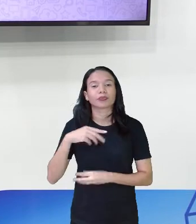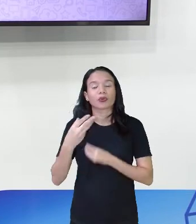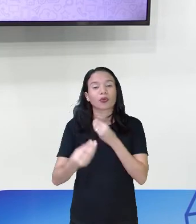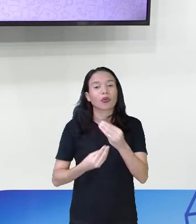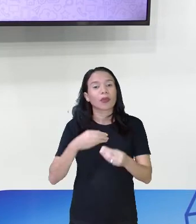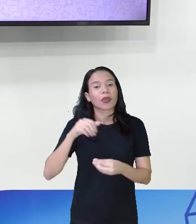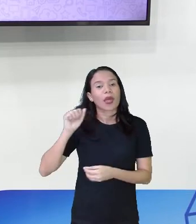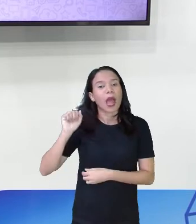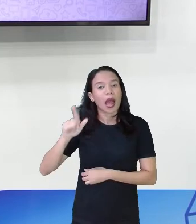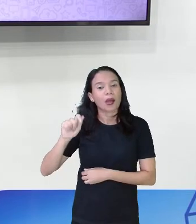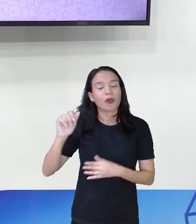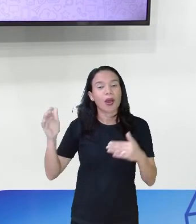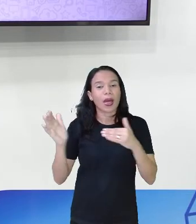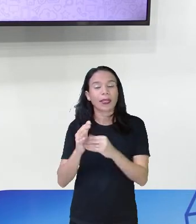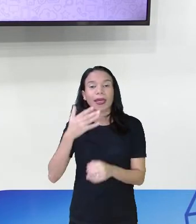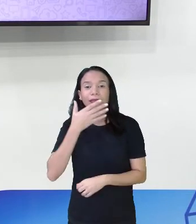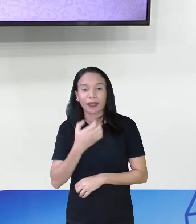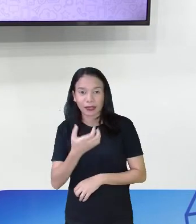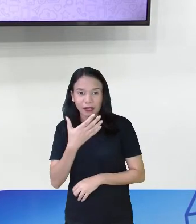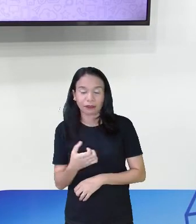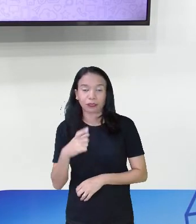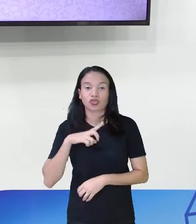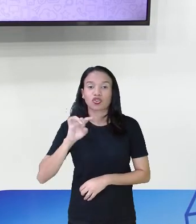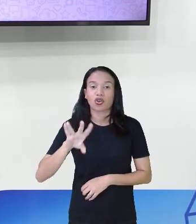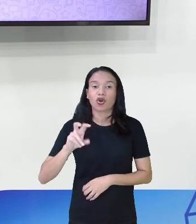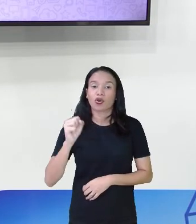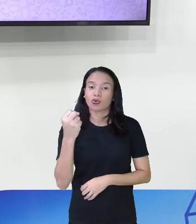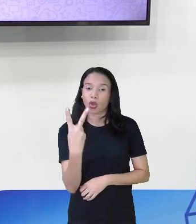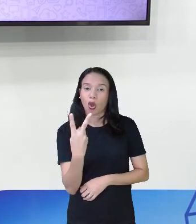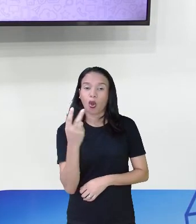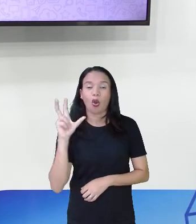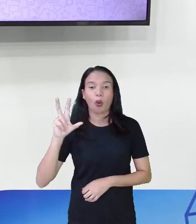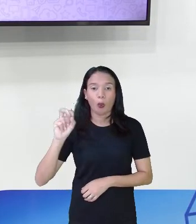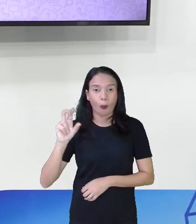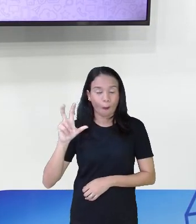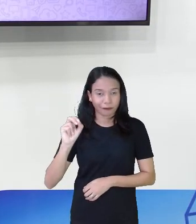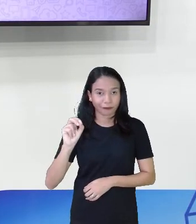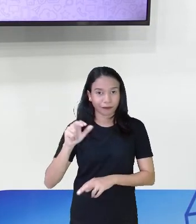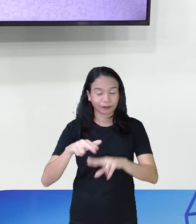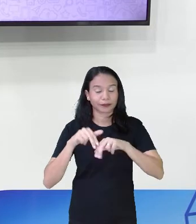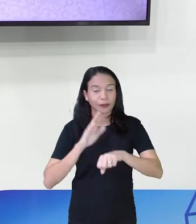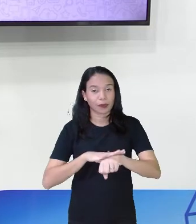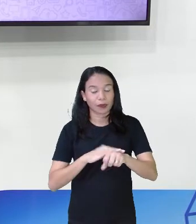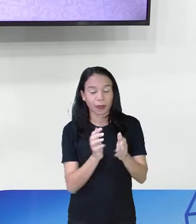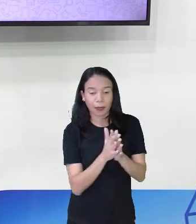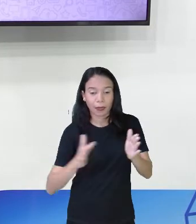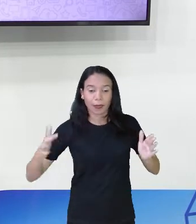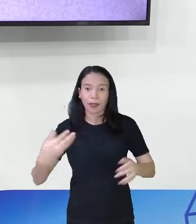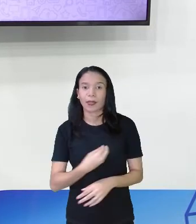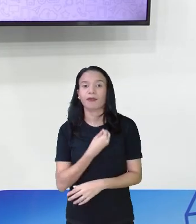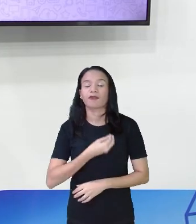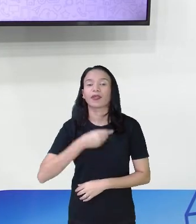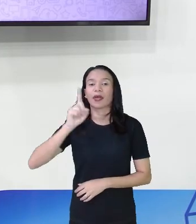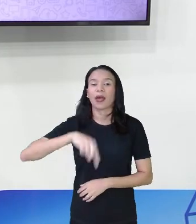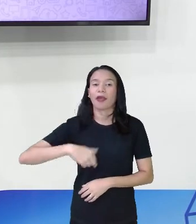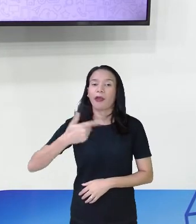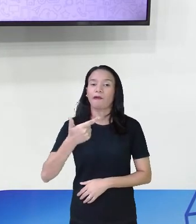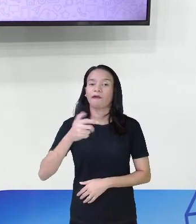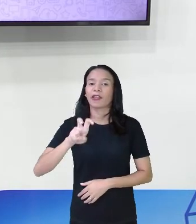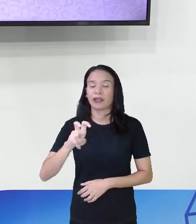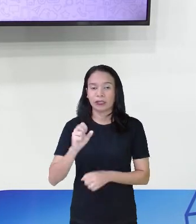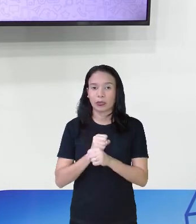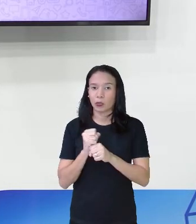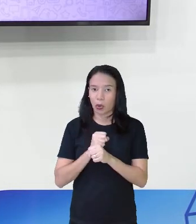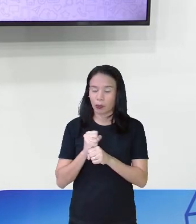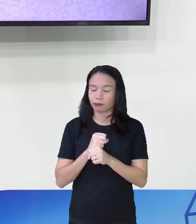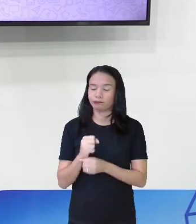agosto a dezembro e ele coloca de 1 a 2 ovos, tá certo? O período de vida dele, gente, é de 25 anos,